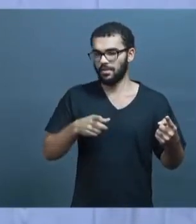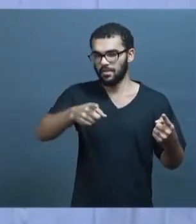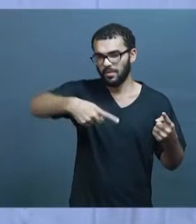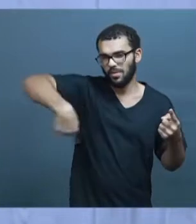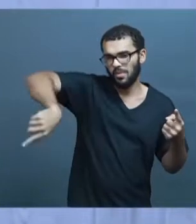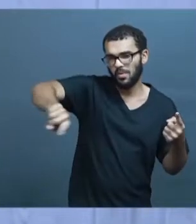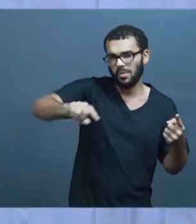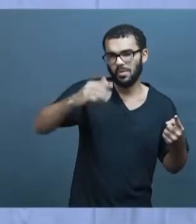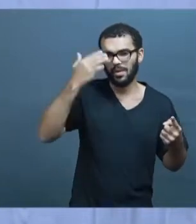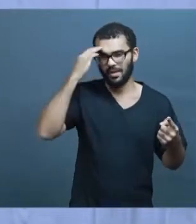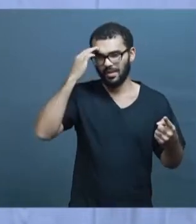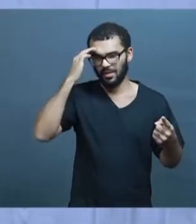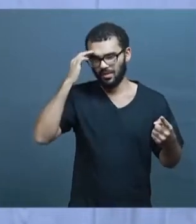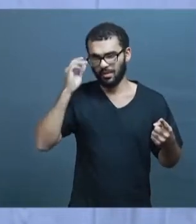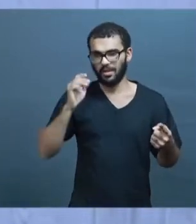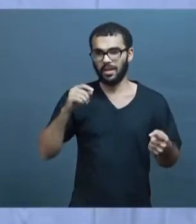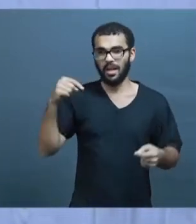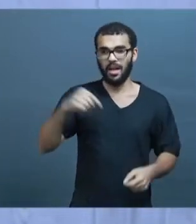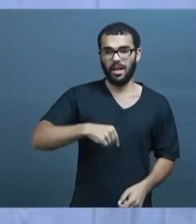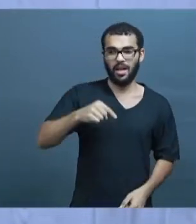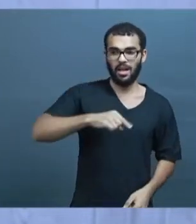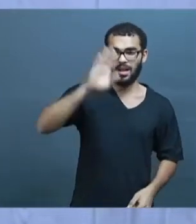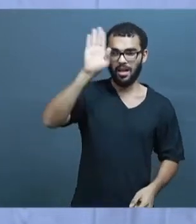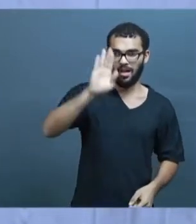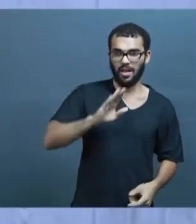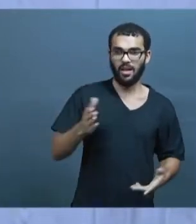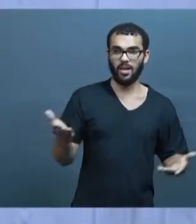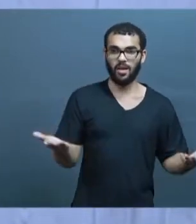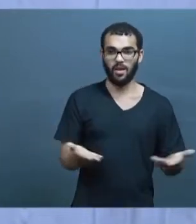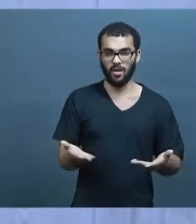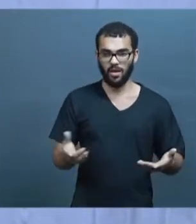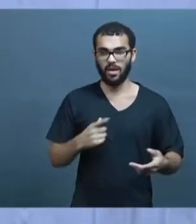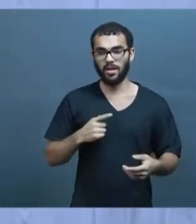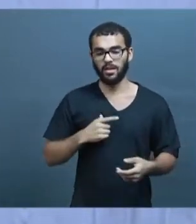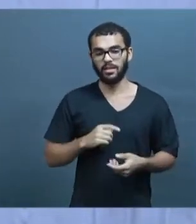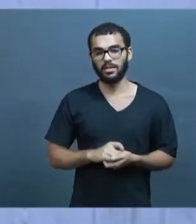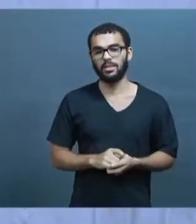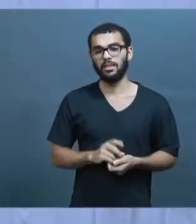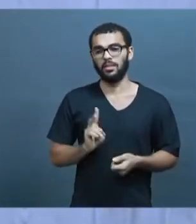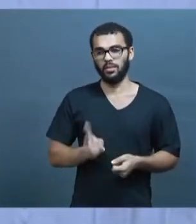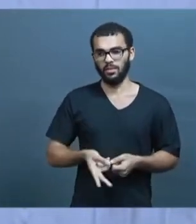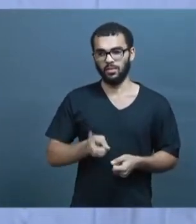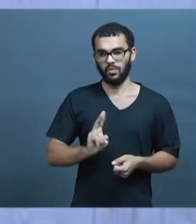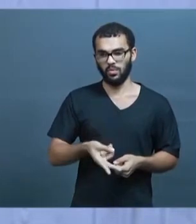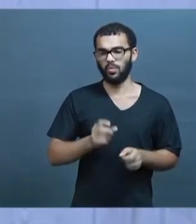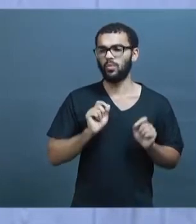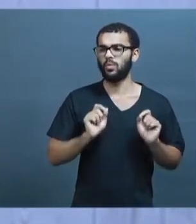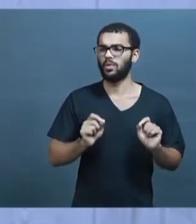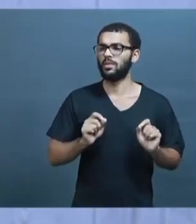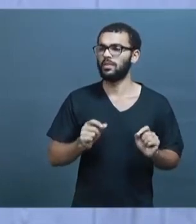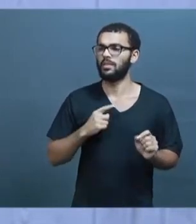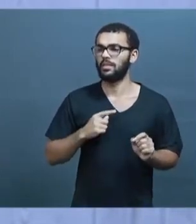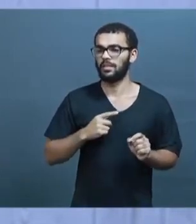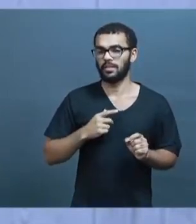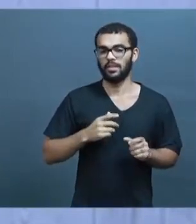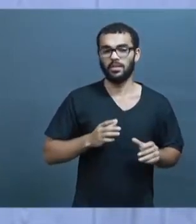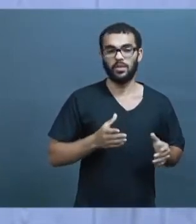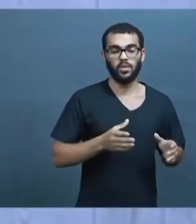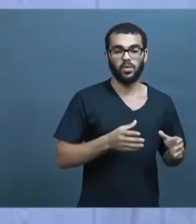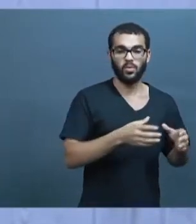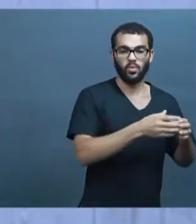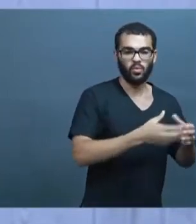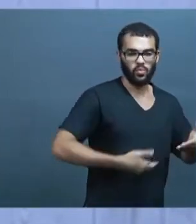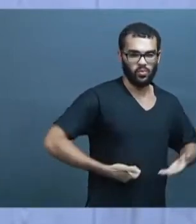entendam. No Brasil, neste momento, nós temos um regime ainda, né, existente para os servidores públicos, outro